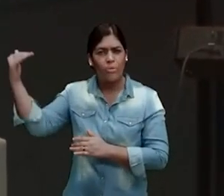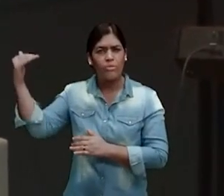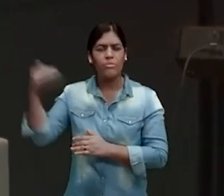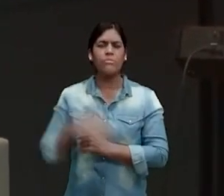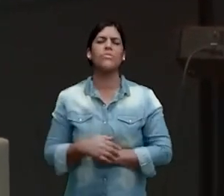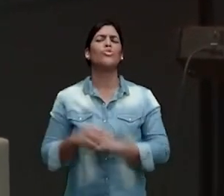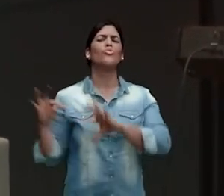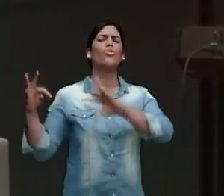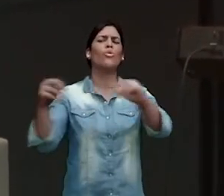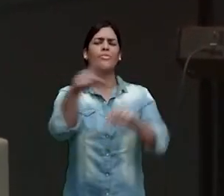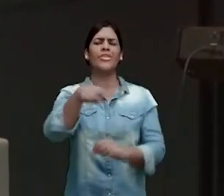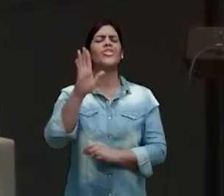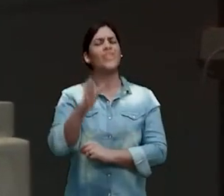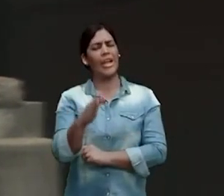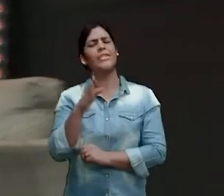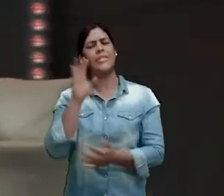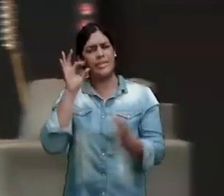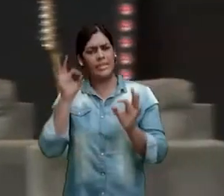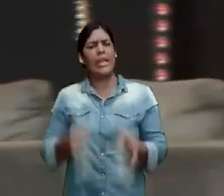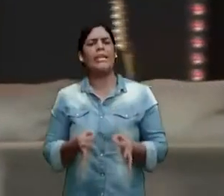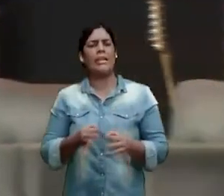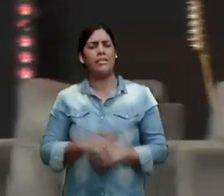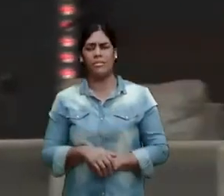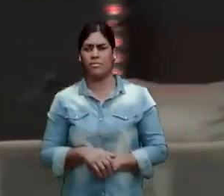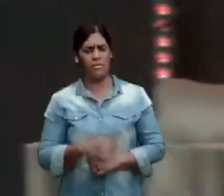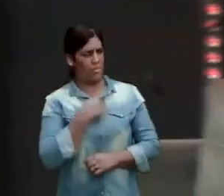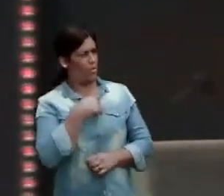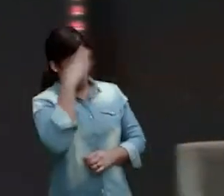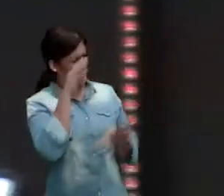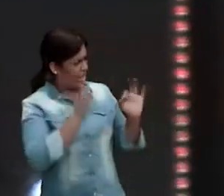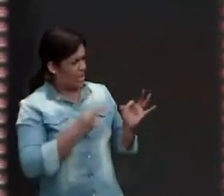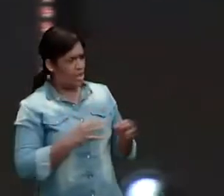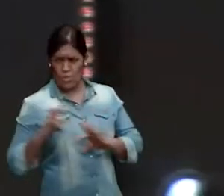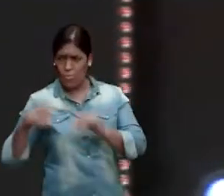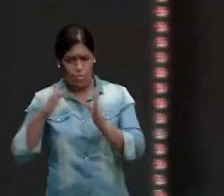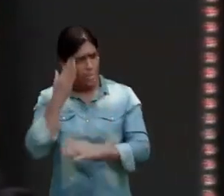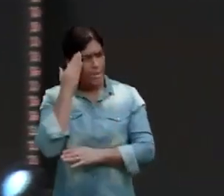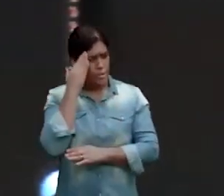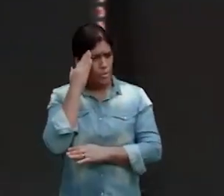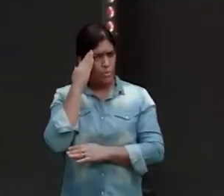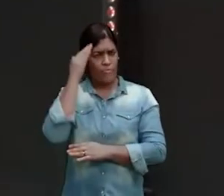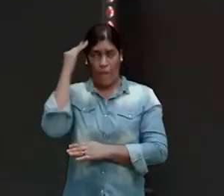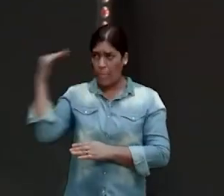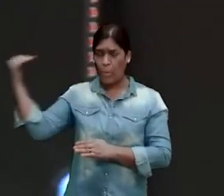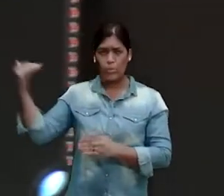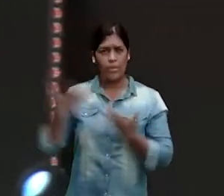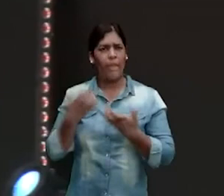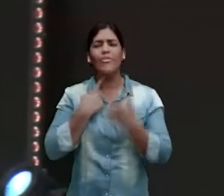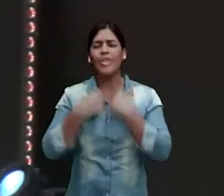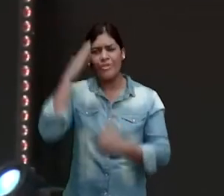aqui já pensou É ué passou tem certeza todo mundo algum dia você viu um